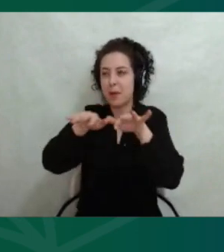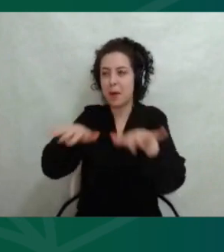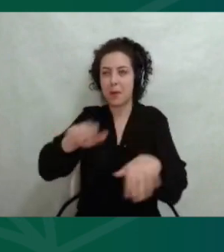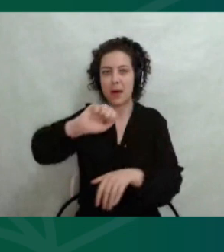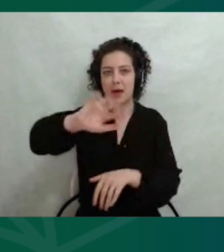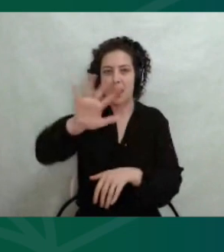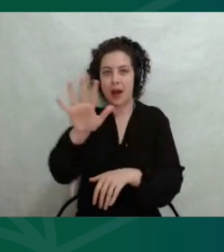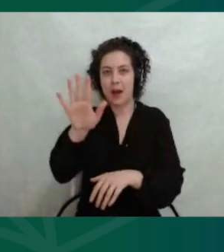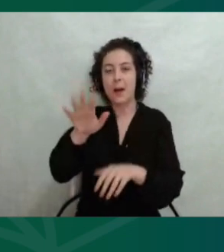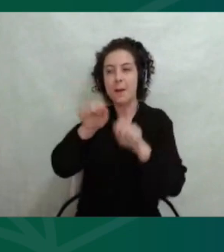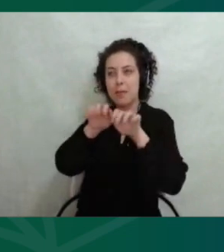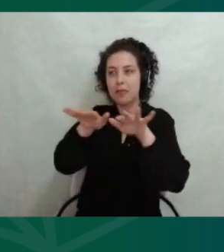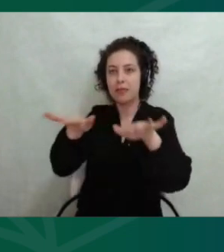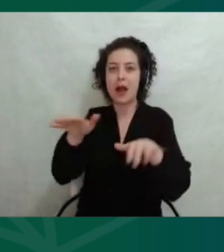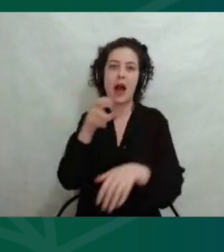que